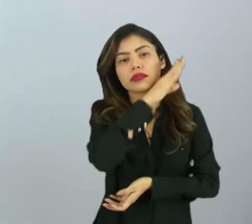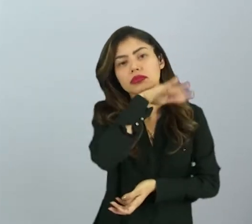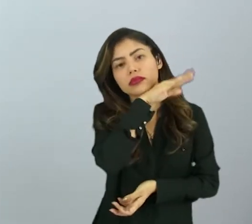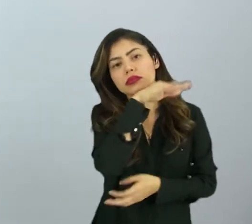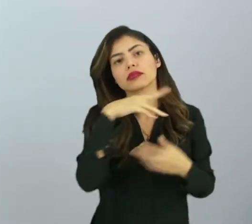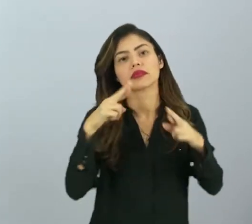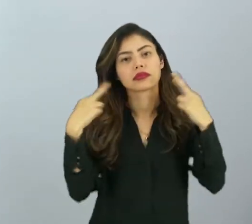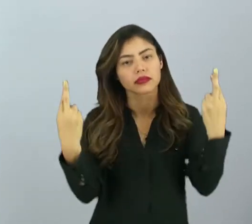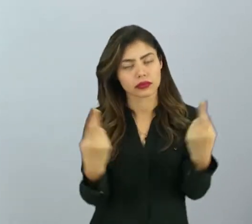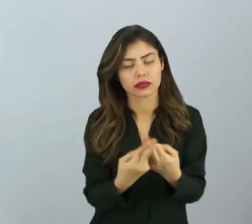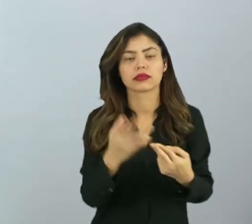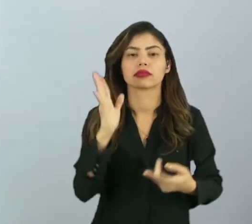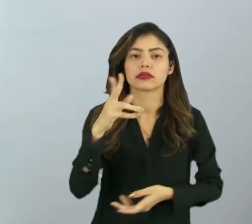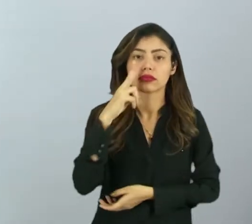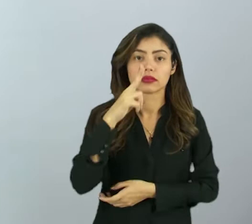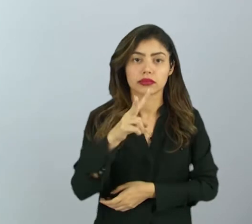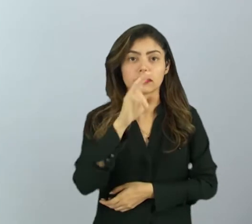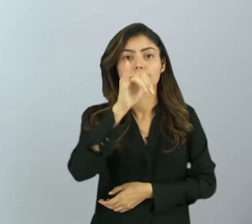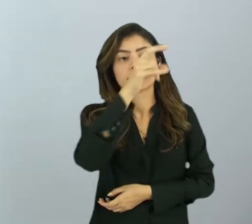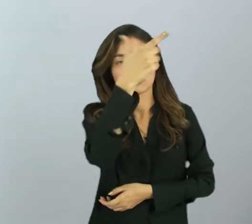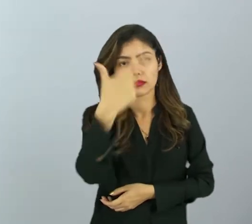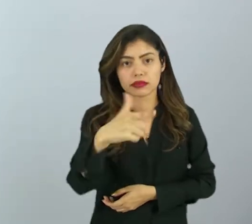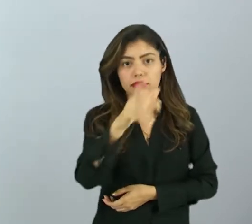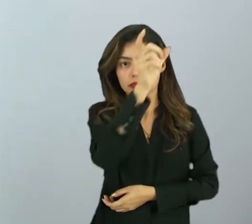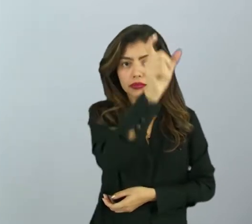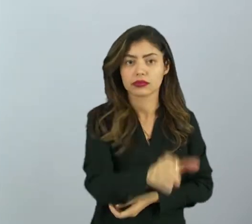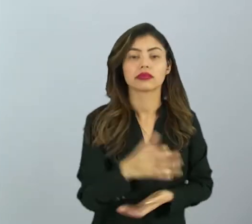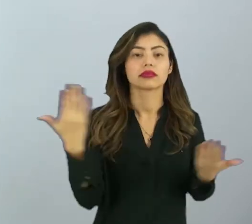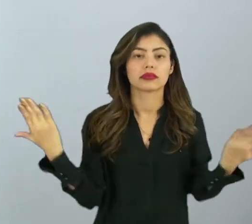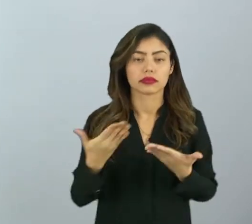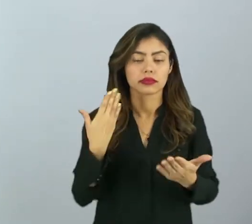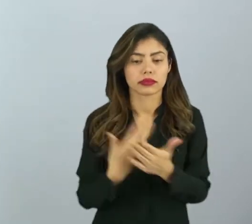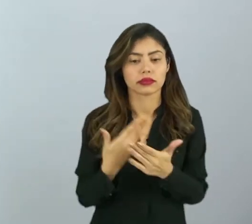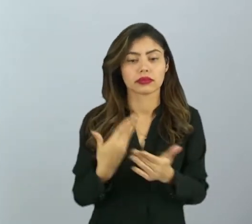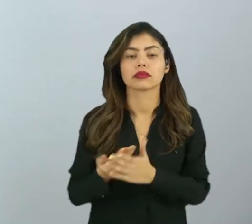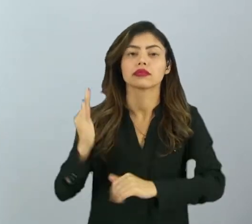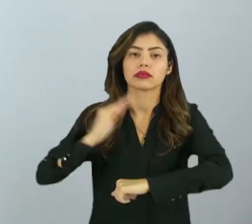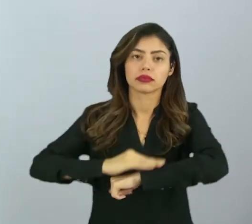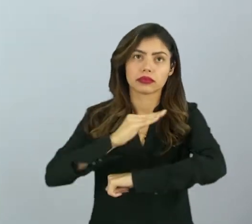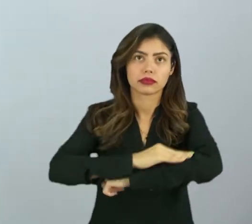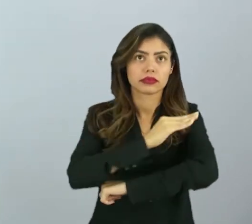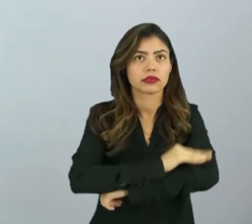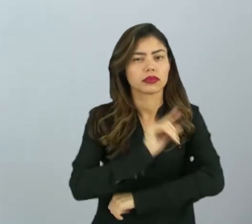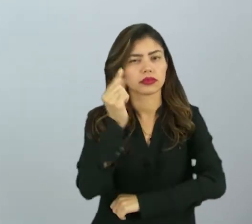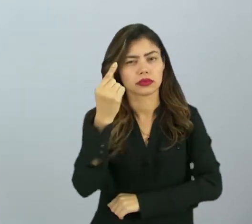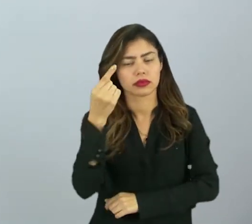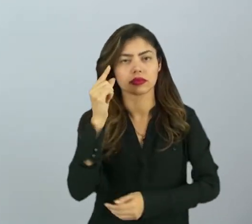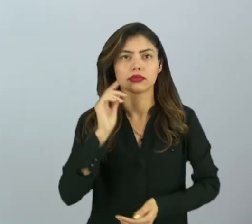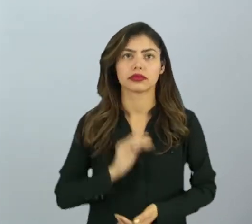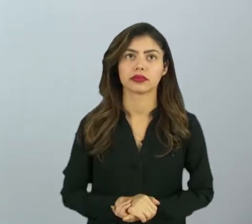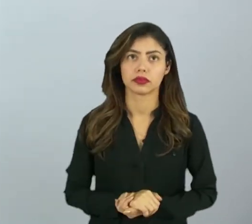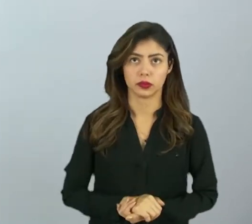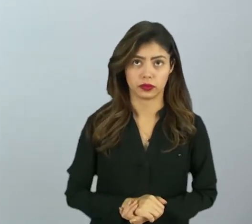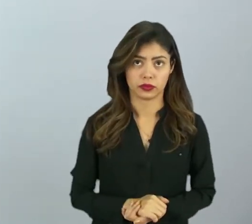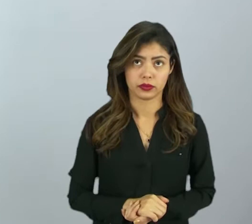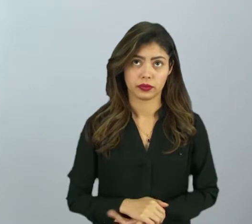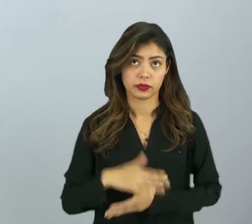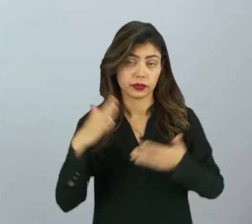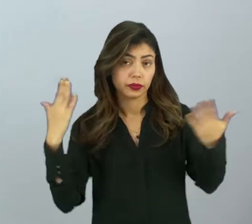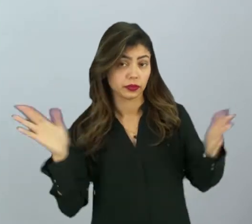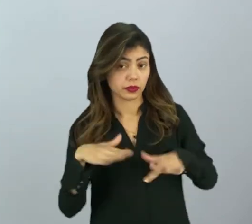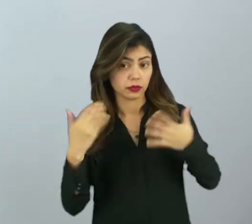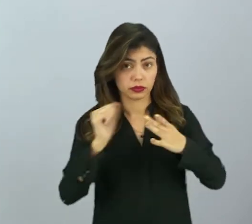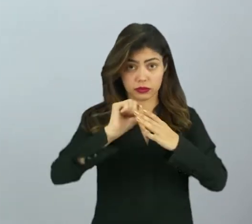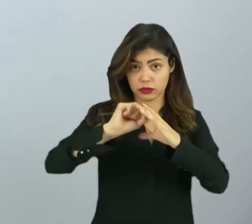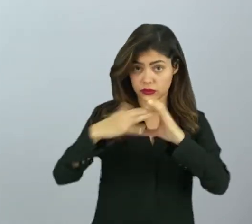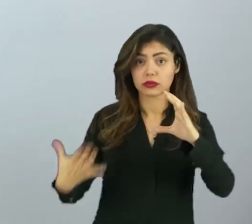reino animalia. A gente já viu os invertebrados, começamos a estudar os vertebrados pelos peixes e agora vamos entender um pouco sobre os anfíbios.